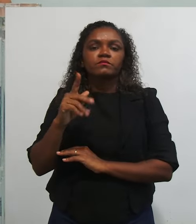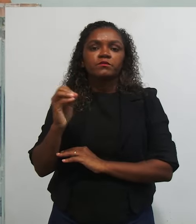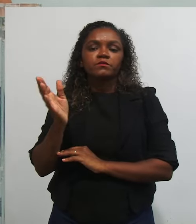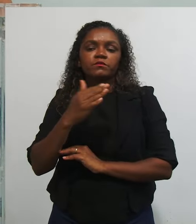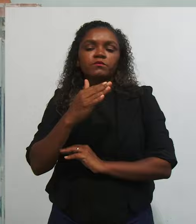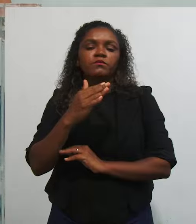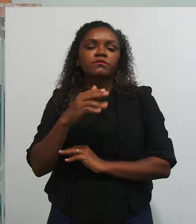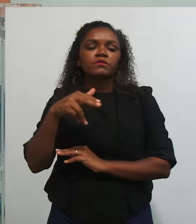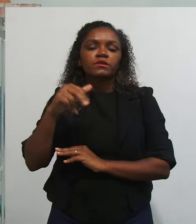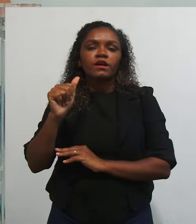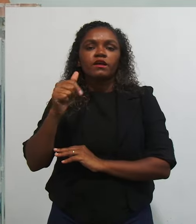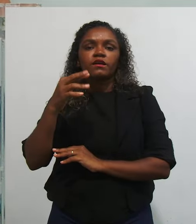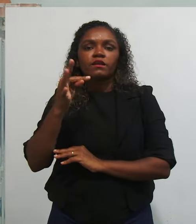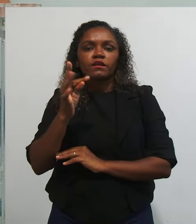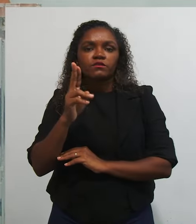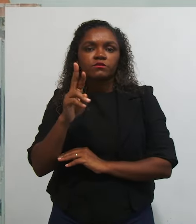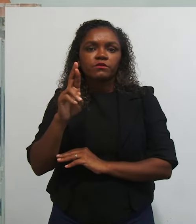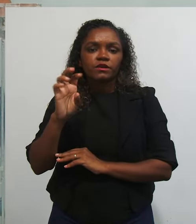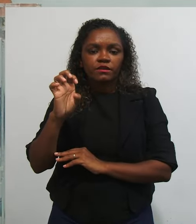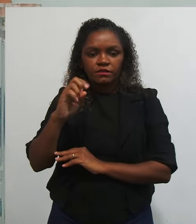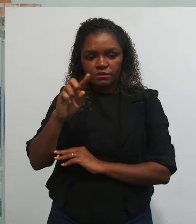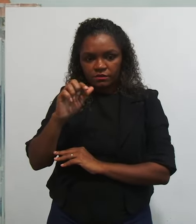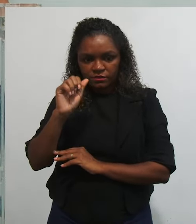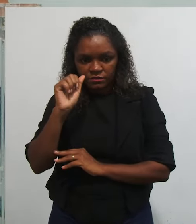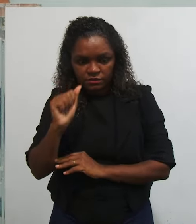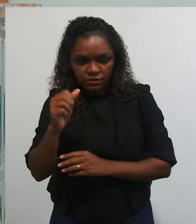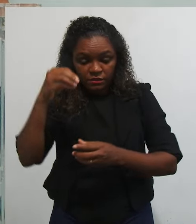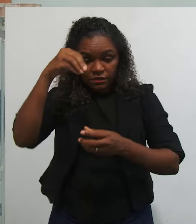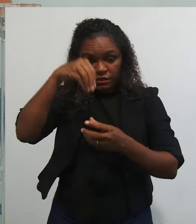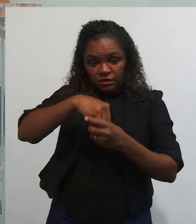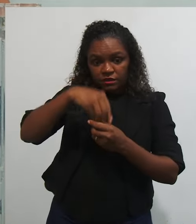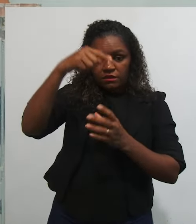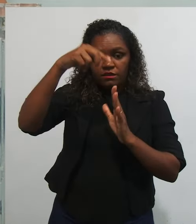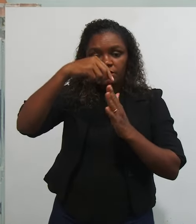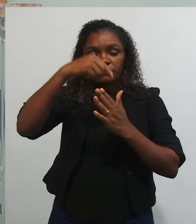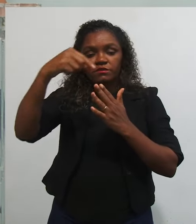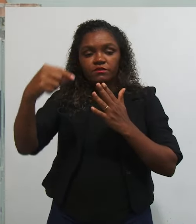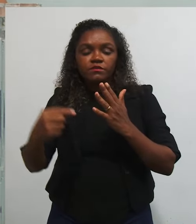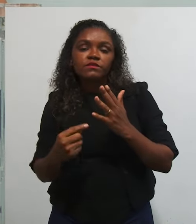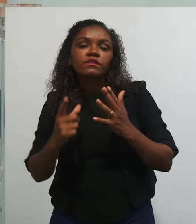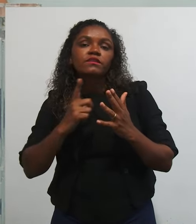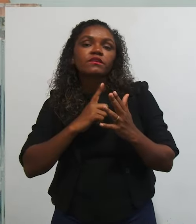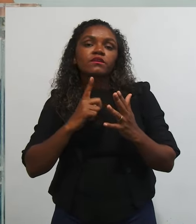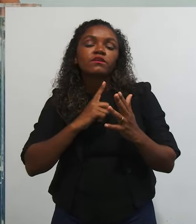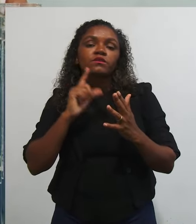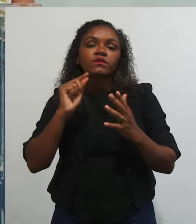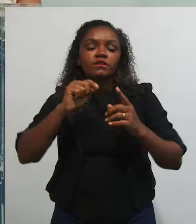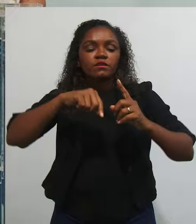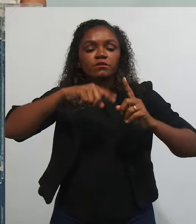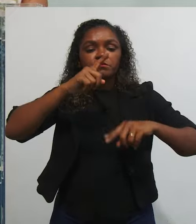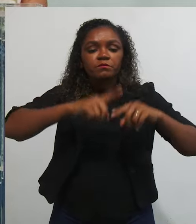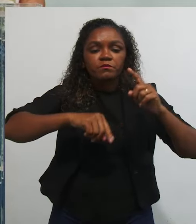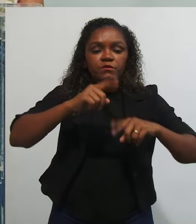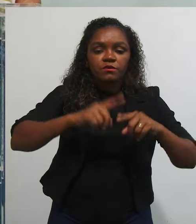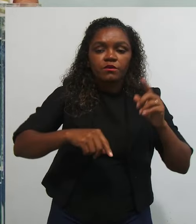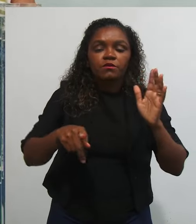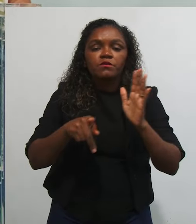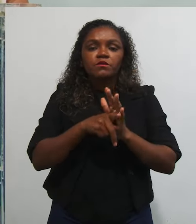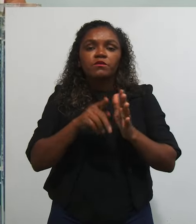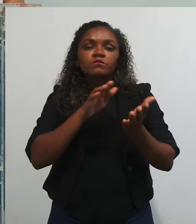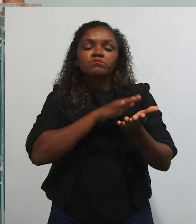dessas ações, eu terei elementos de despesas. E esses elementos de despesas são chamados